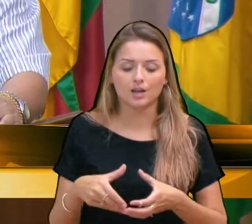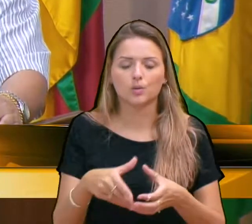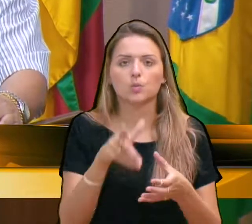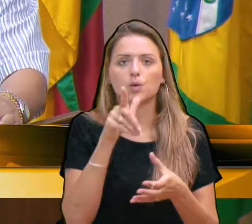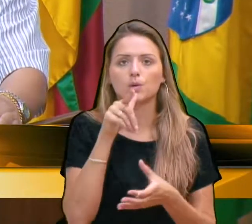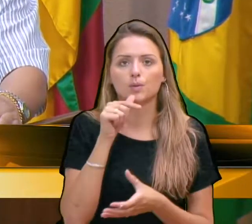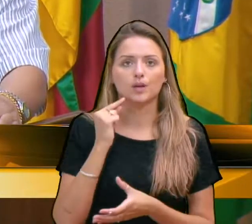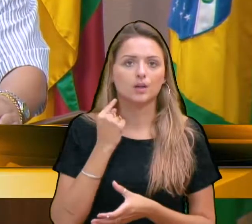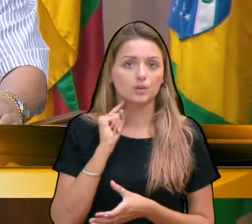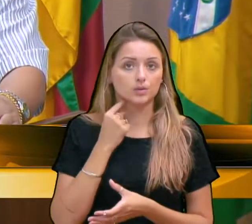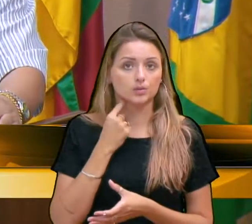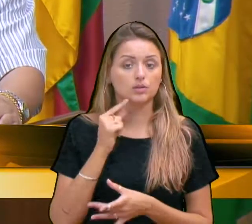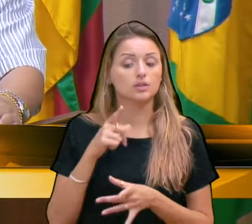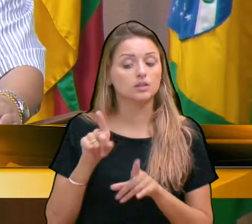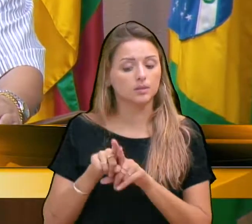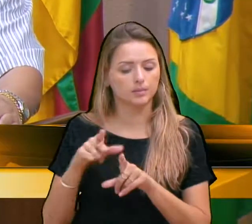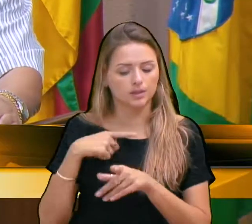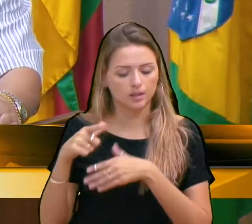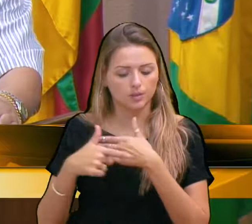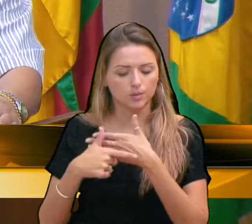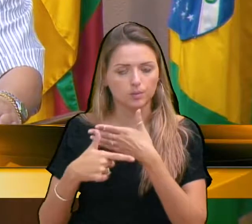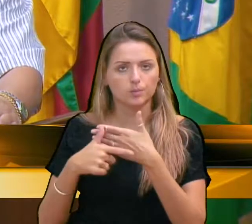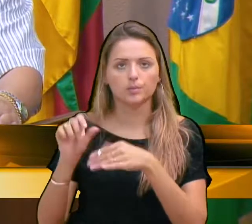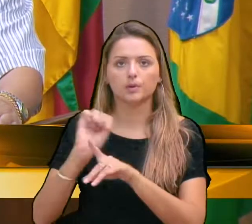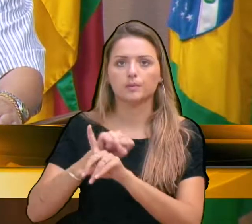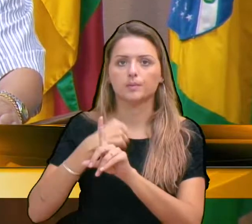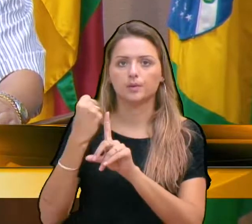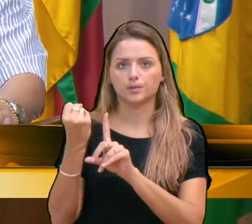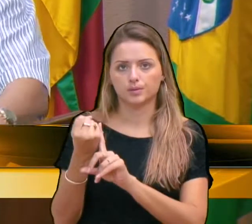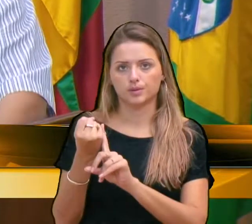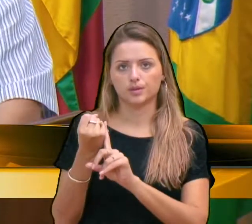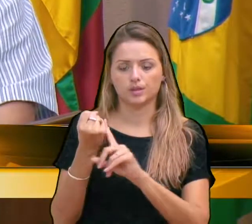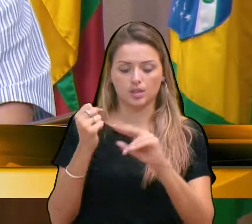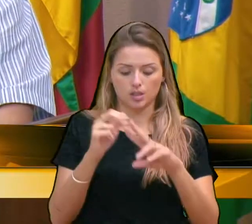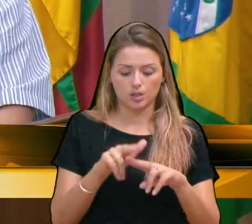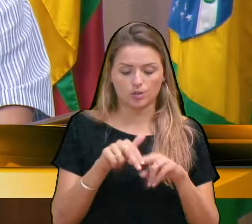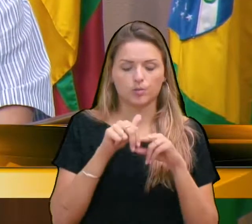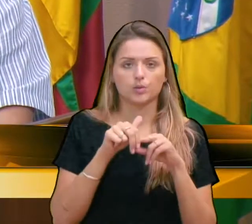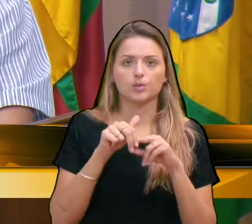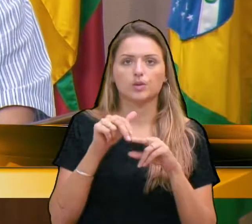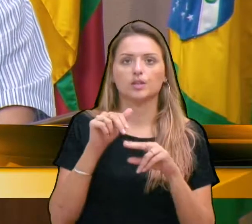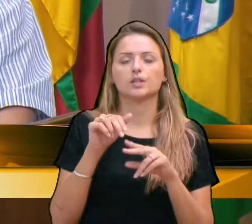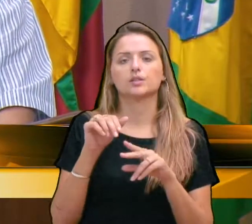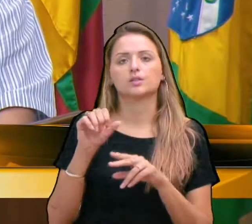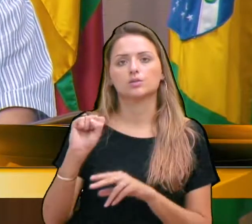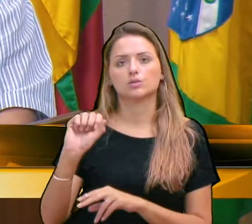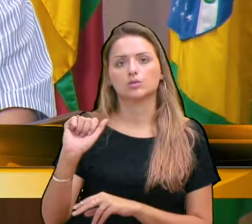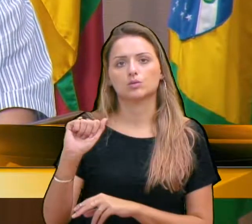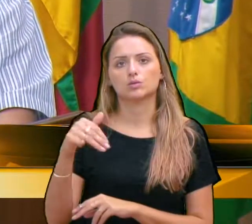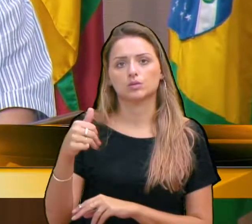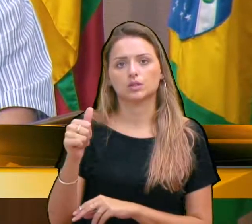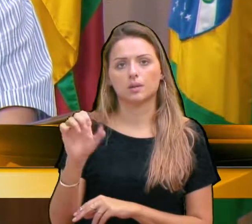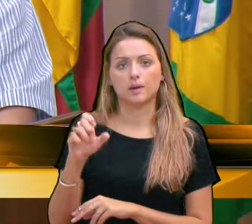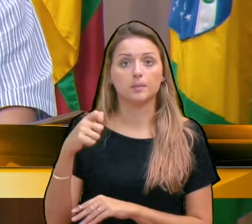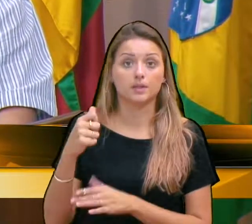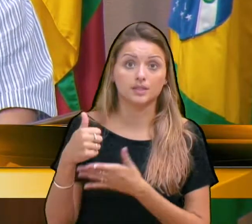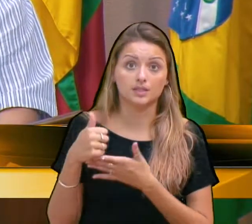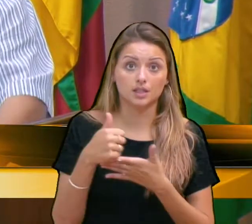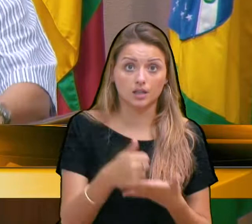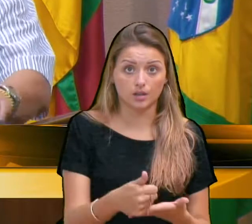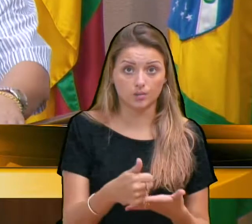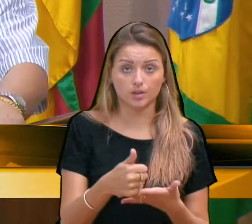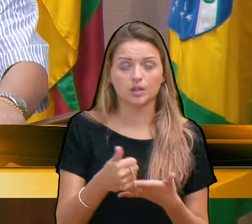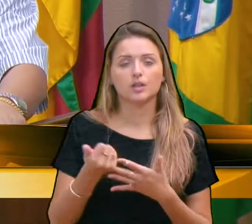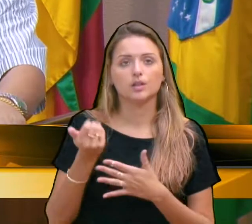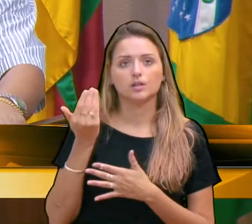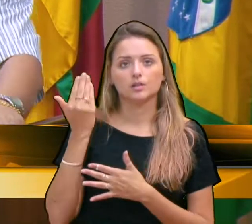função social, sem dúvida nenhuma. Então, nesse sentido, o SAMAI tem que dar a sua contribuição. À época,